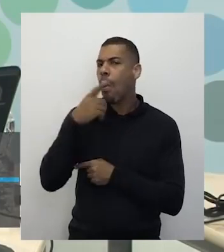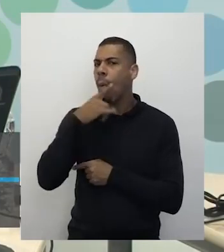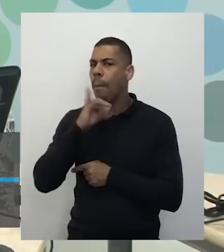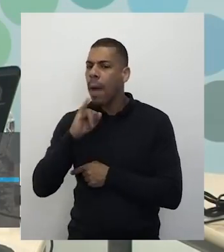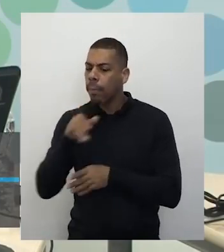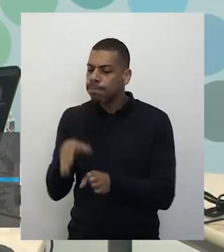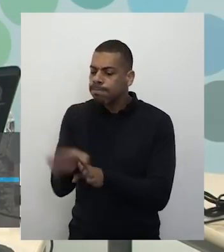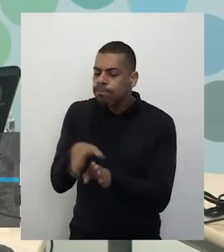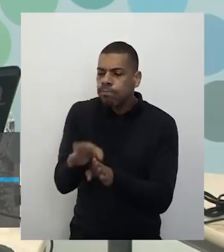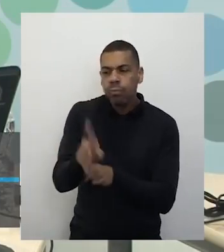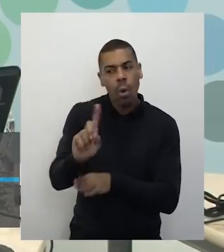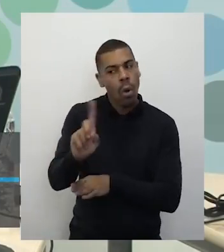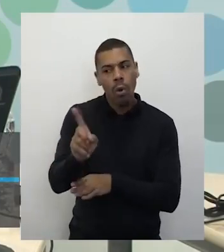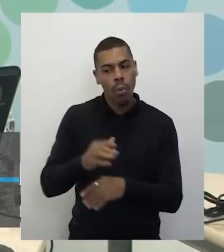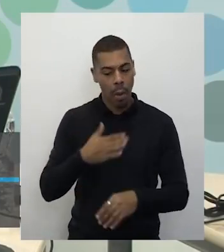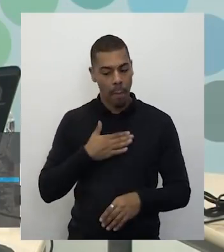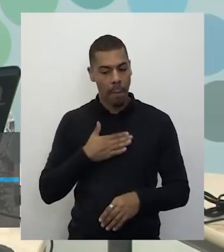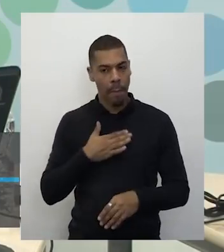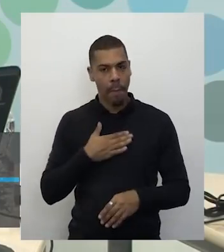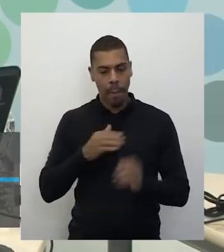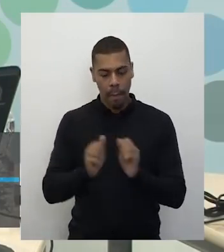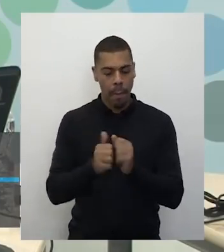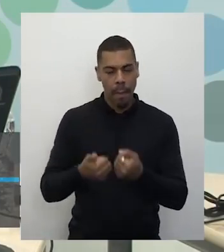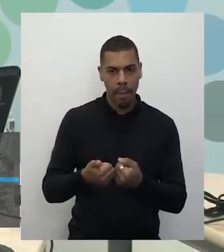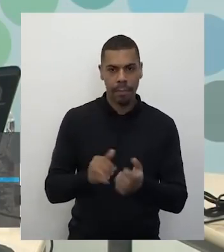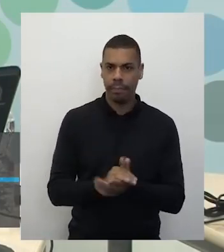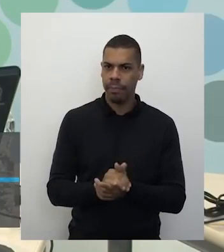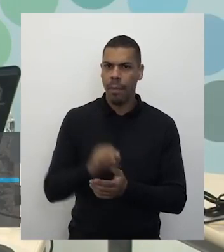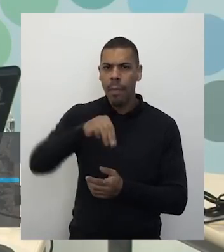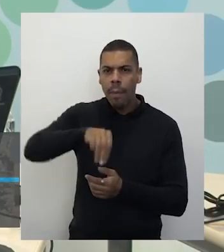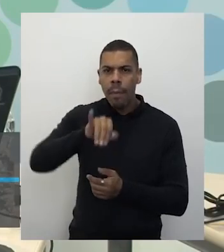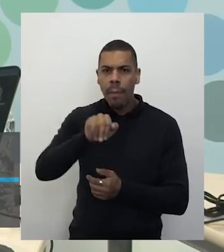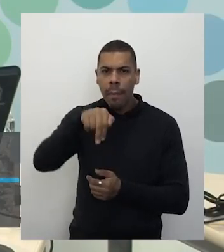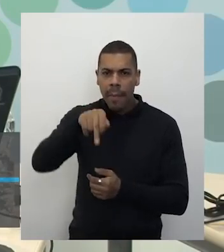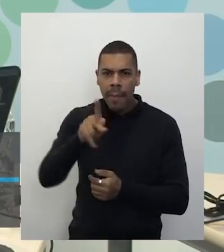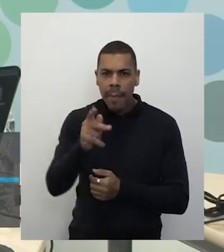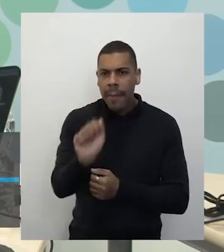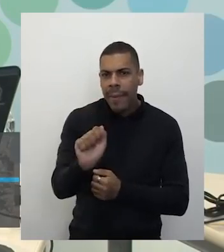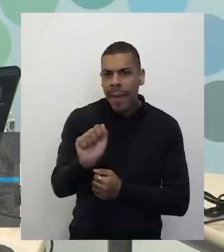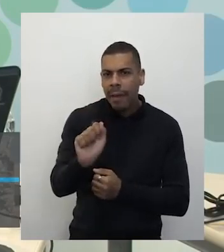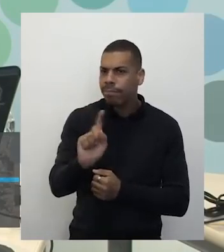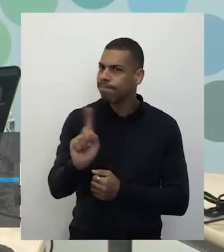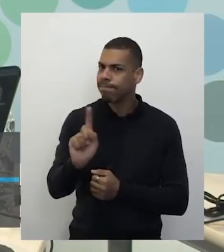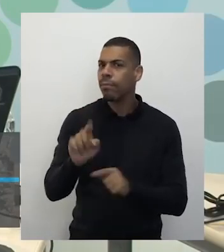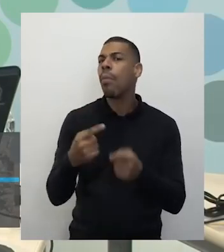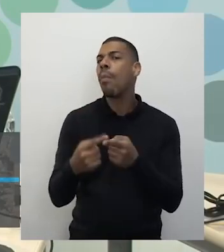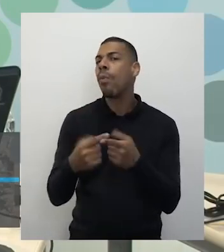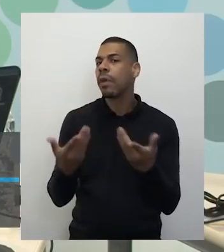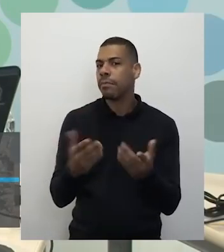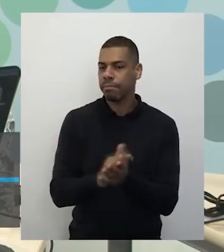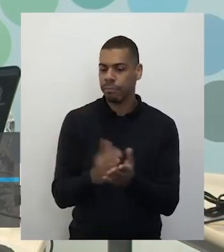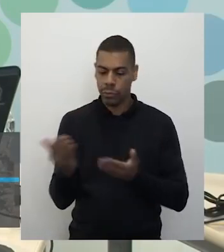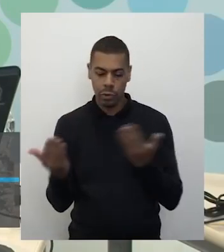filhinha, não é minha pão, mas meu pão? Por que vocês acham que naquele momento ele achou apropriado corrigir? E